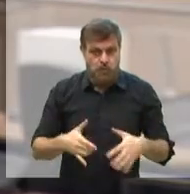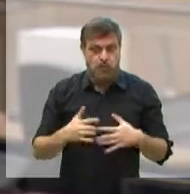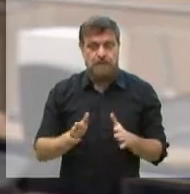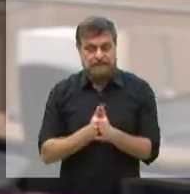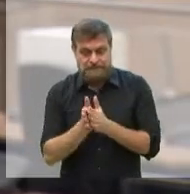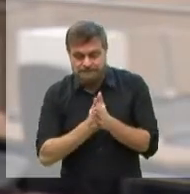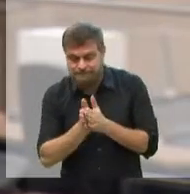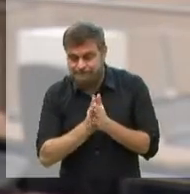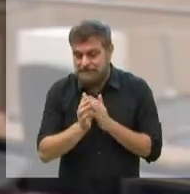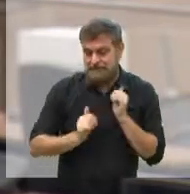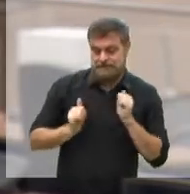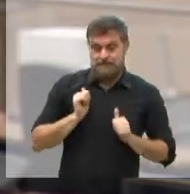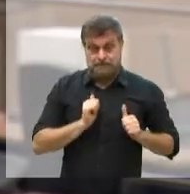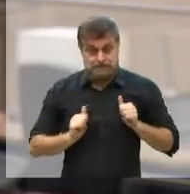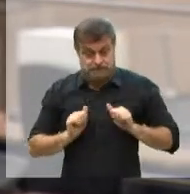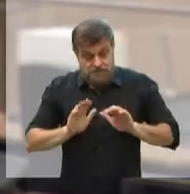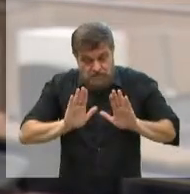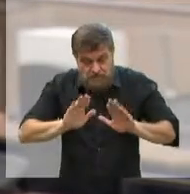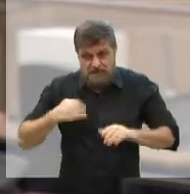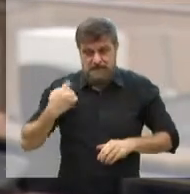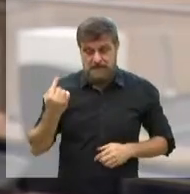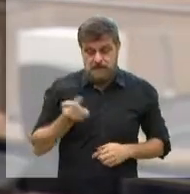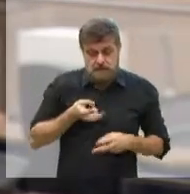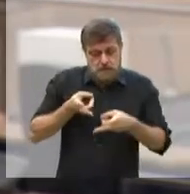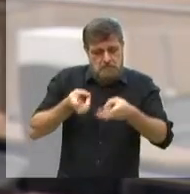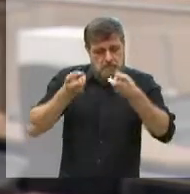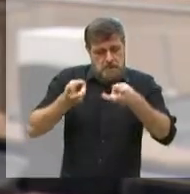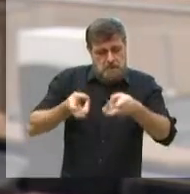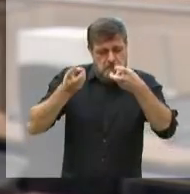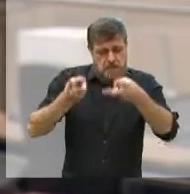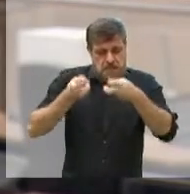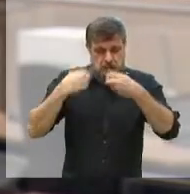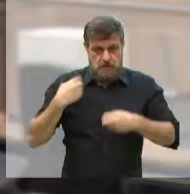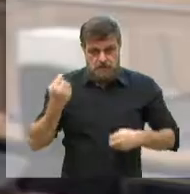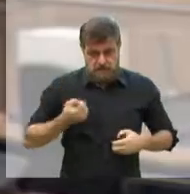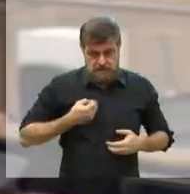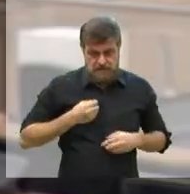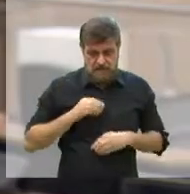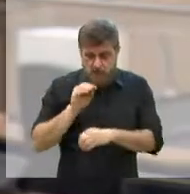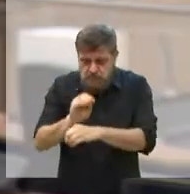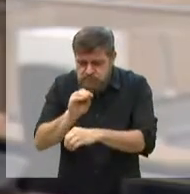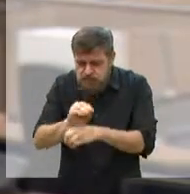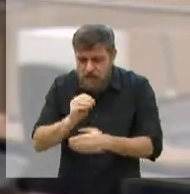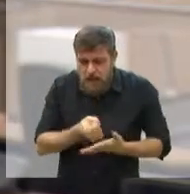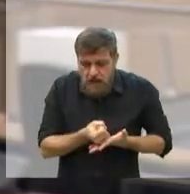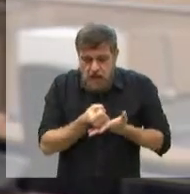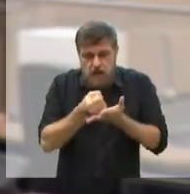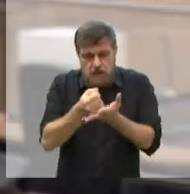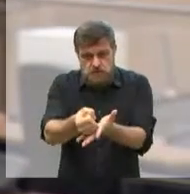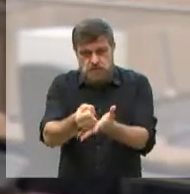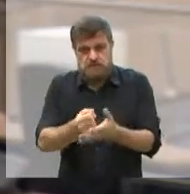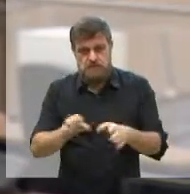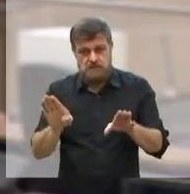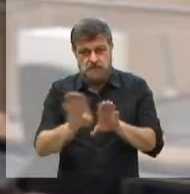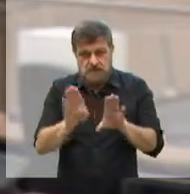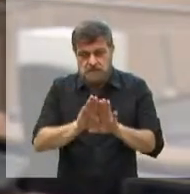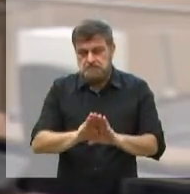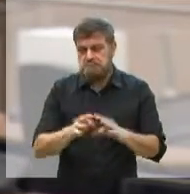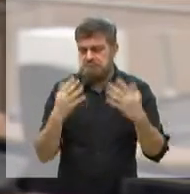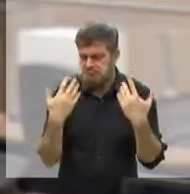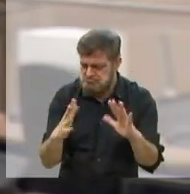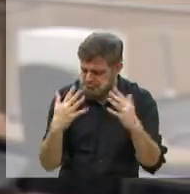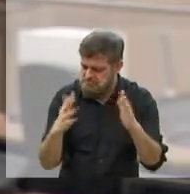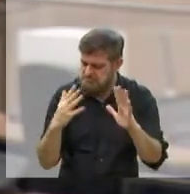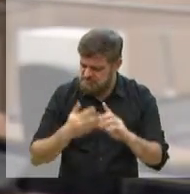projeto é ambicioso, mas o que estamos observando e ajudando e colaborando, inclusive em